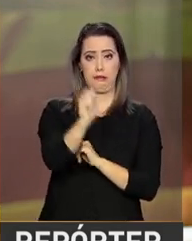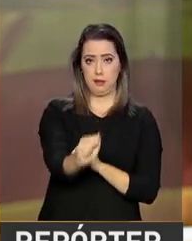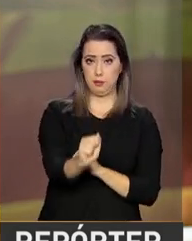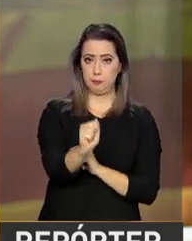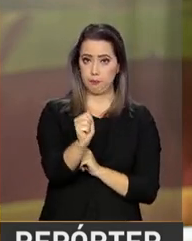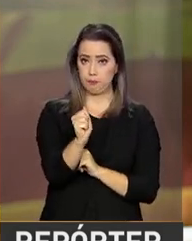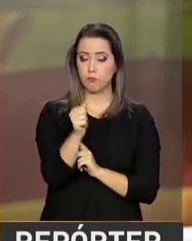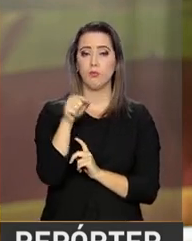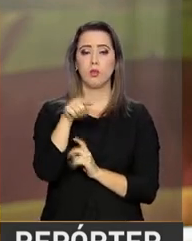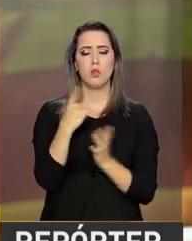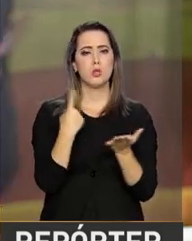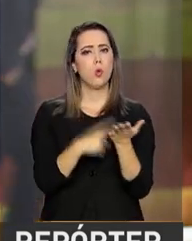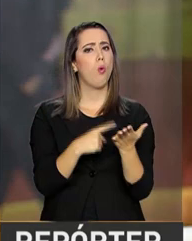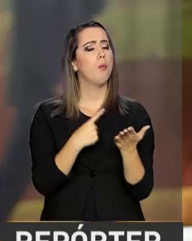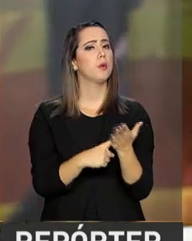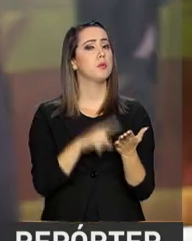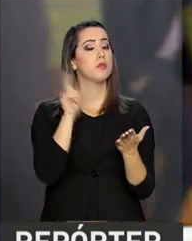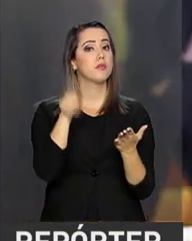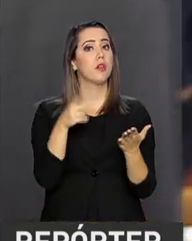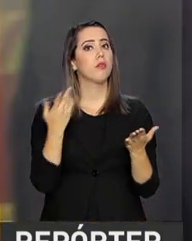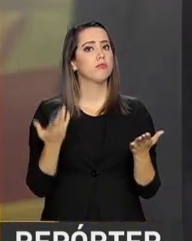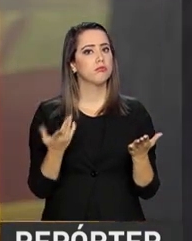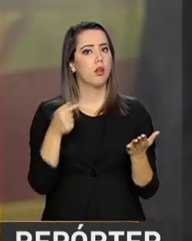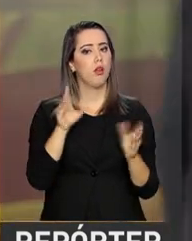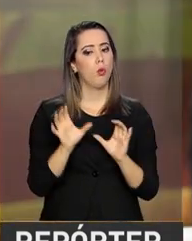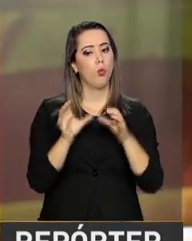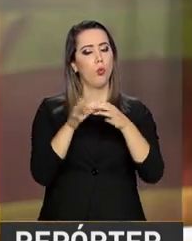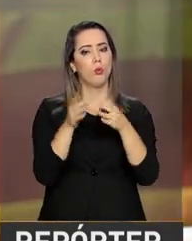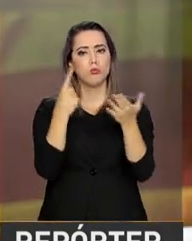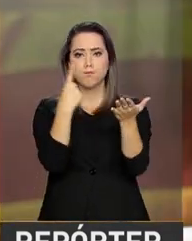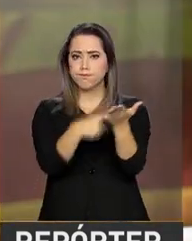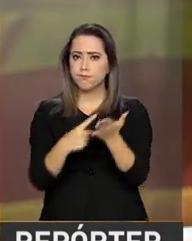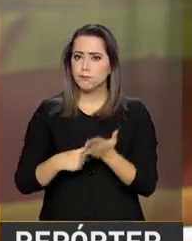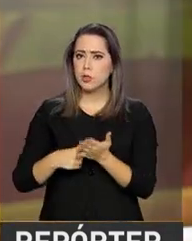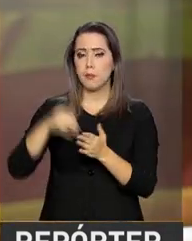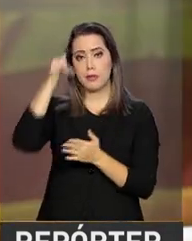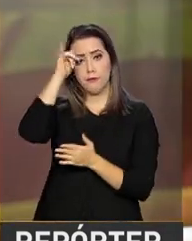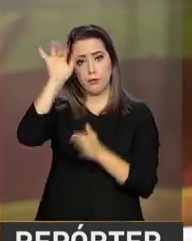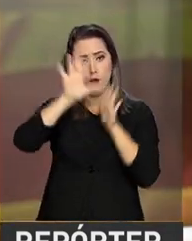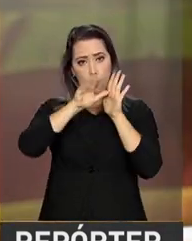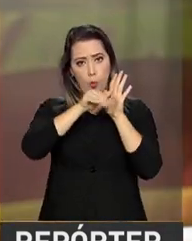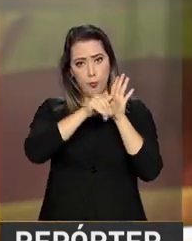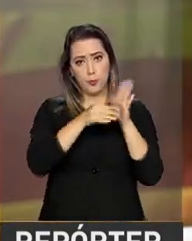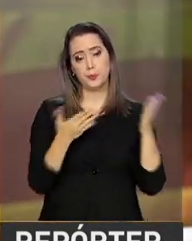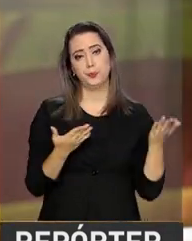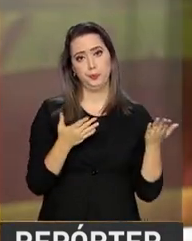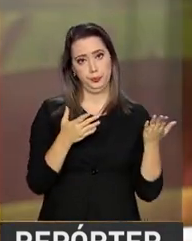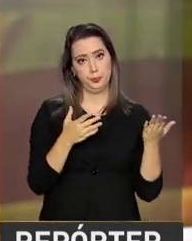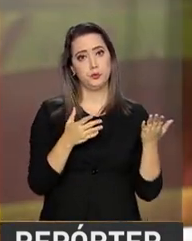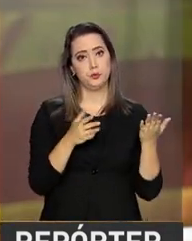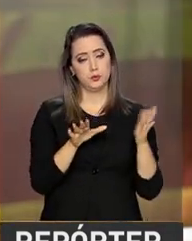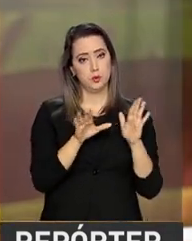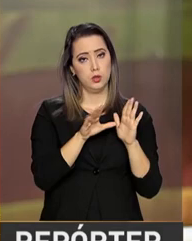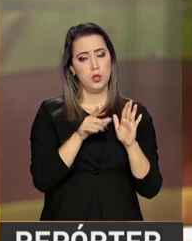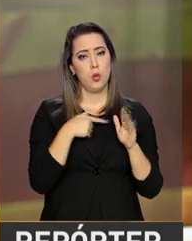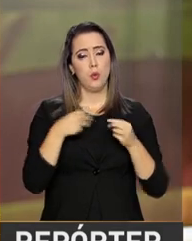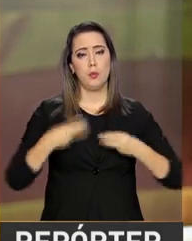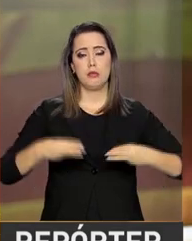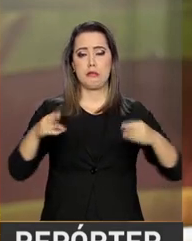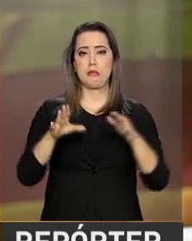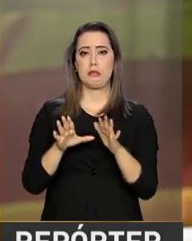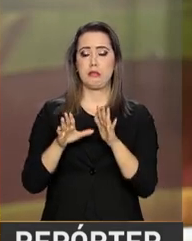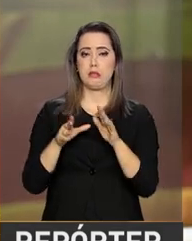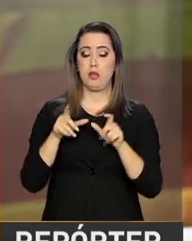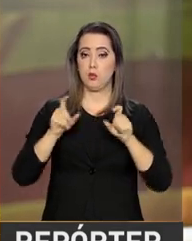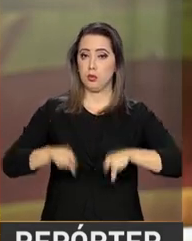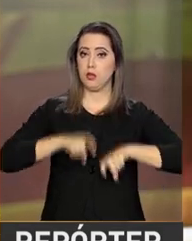este pacto representa o compromisso do setor do agronegócio contra a corrupção o ministério da agricultura é a primeira